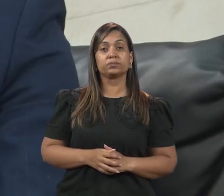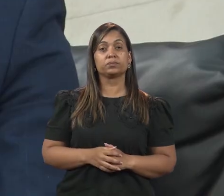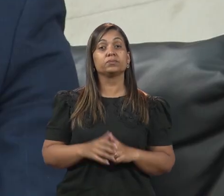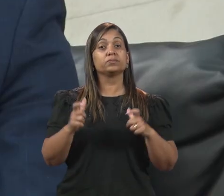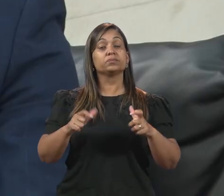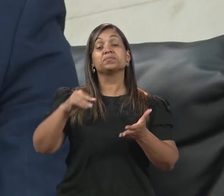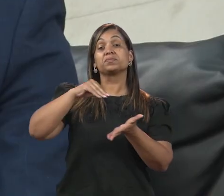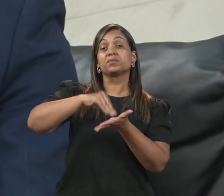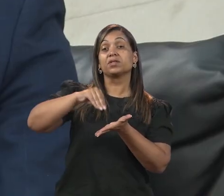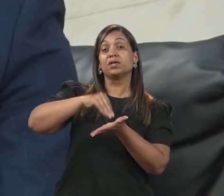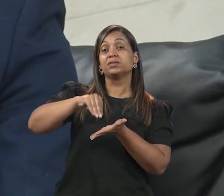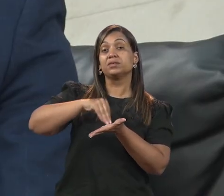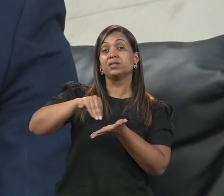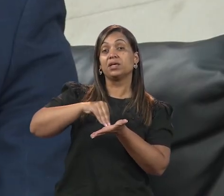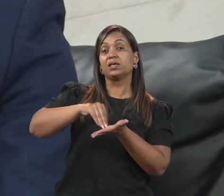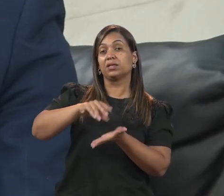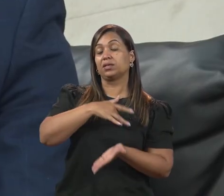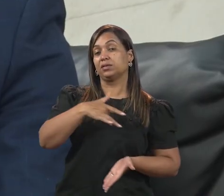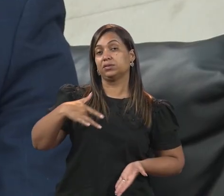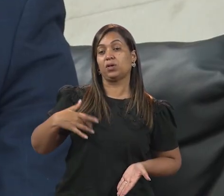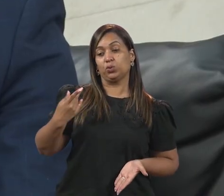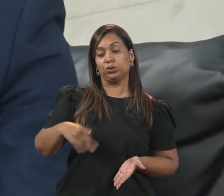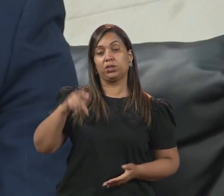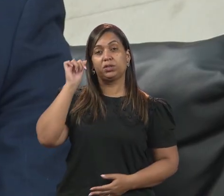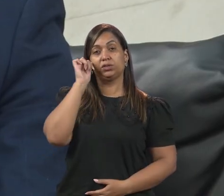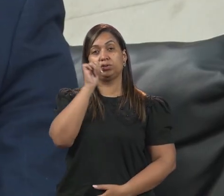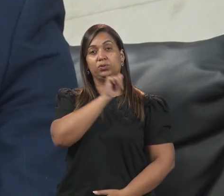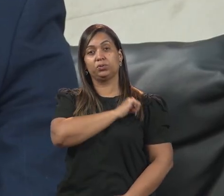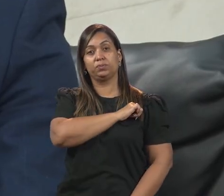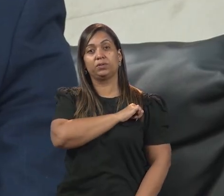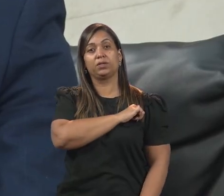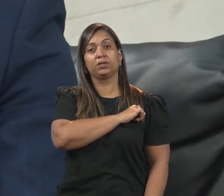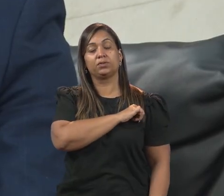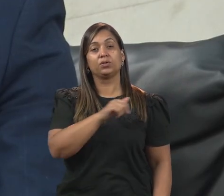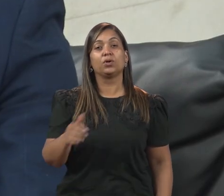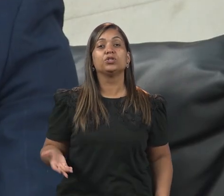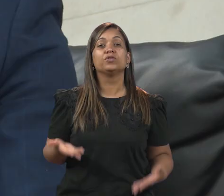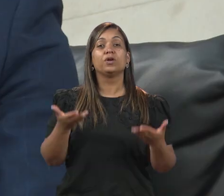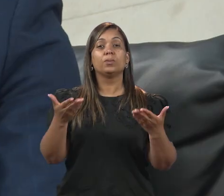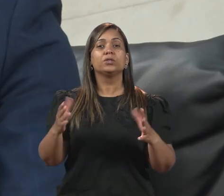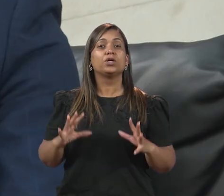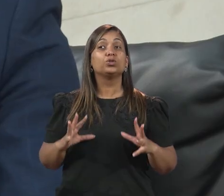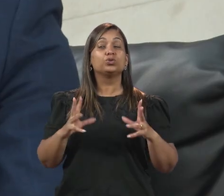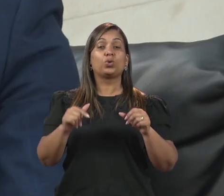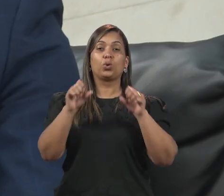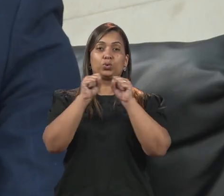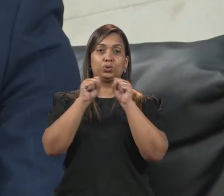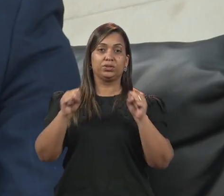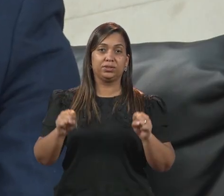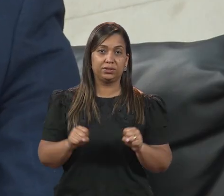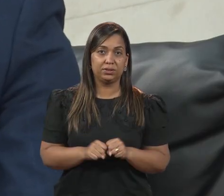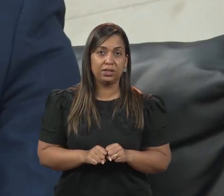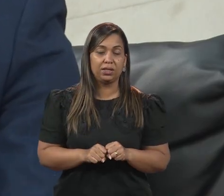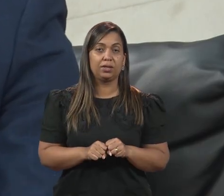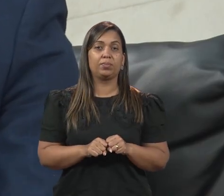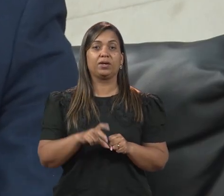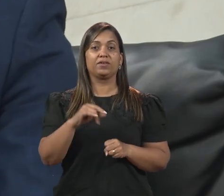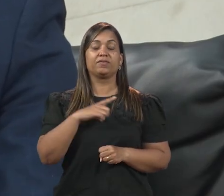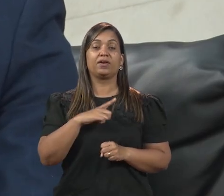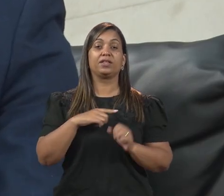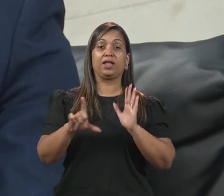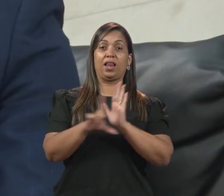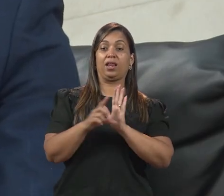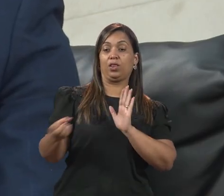na Secretaria de Saúde aqui do município, onde foi apresentado todo o sistema que vai integrar essa